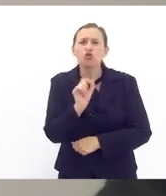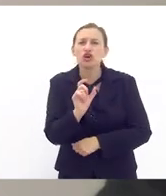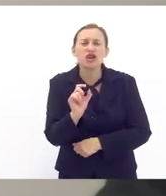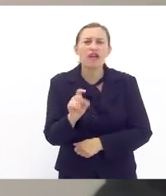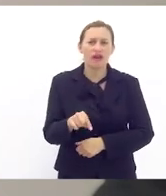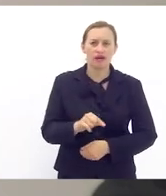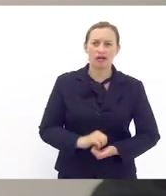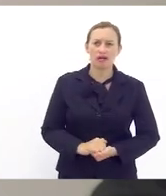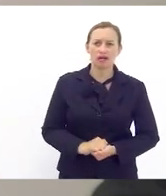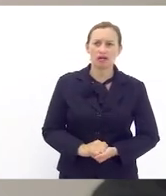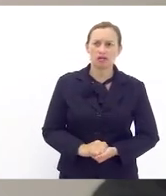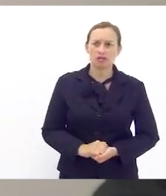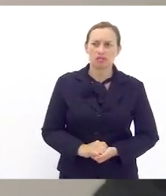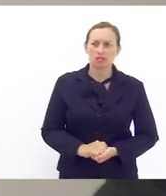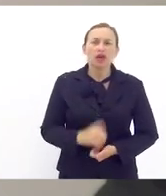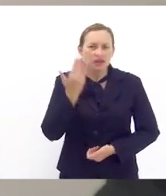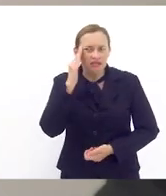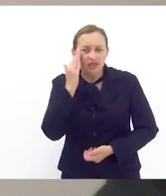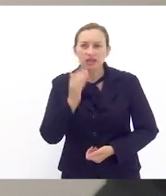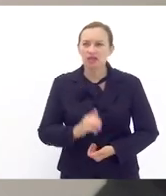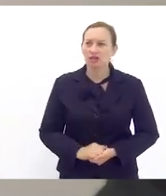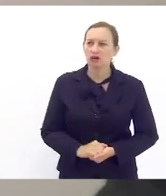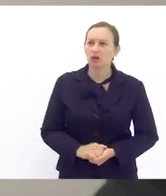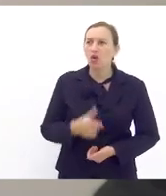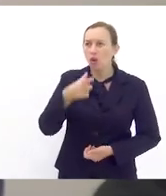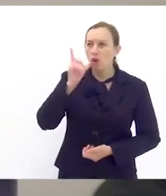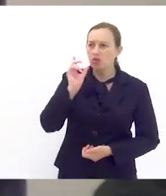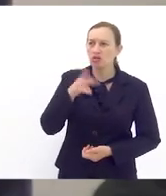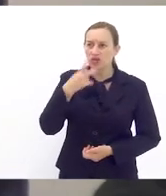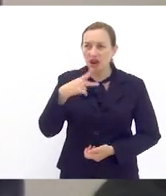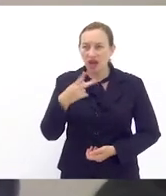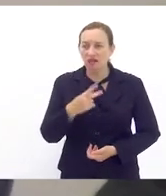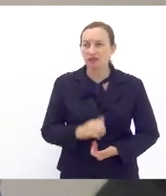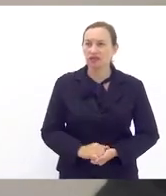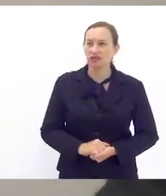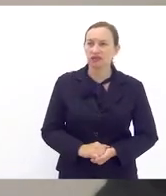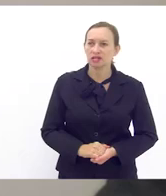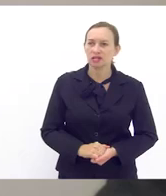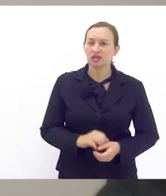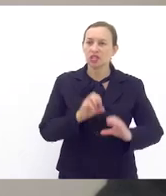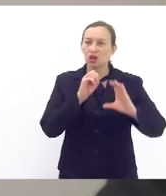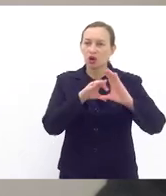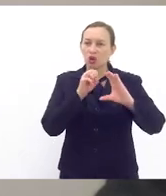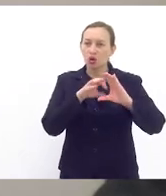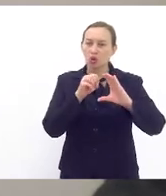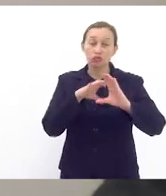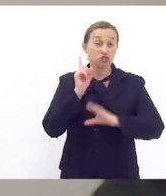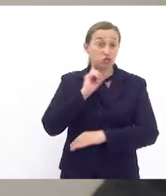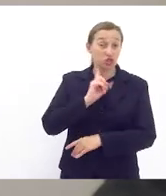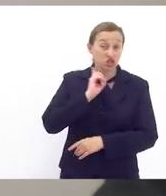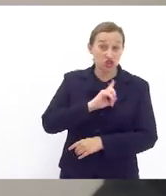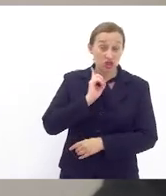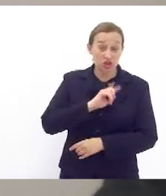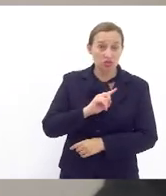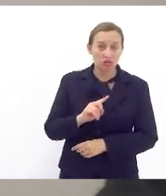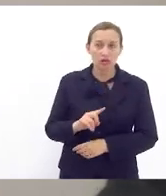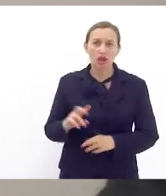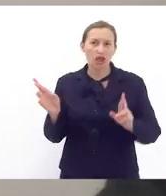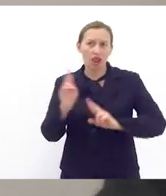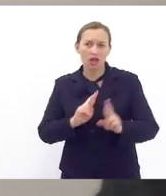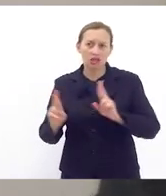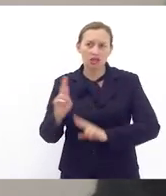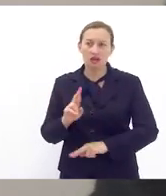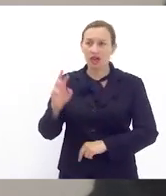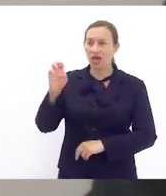é isso entendeu o que que é isso ontem eu falava para Globo de Minas Gerais a respeito da